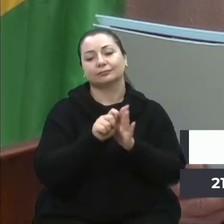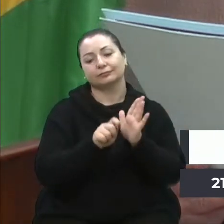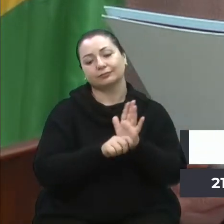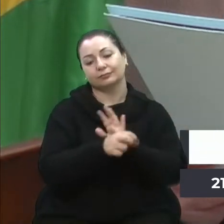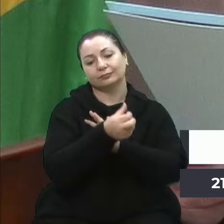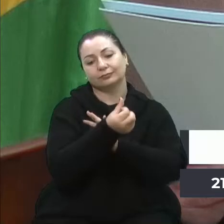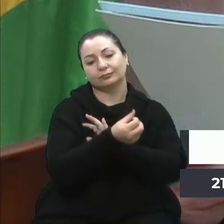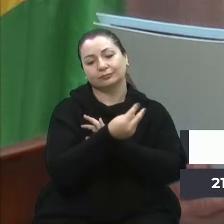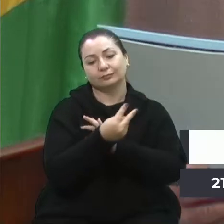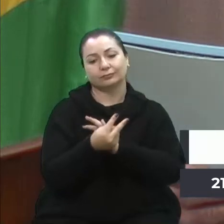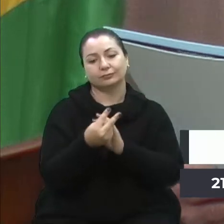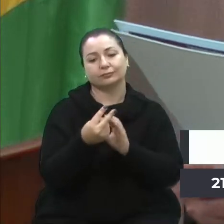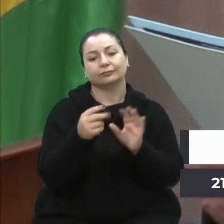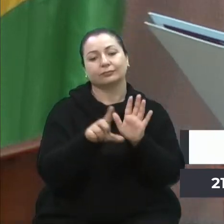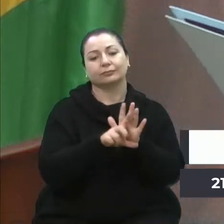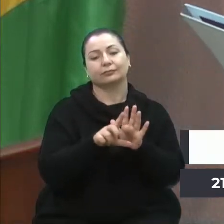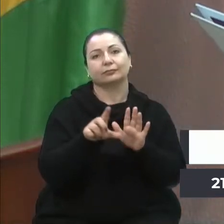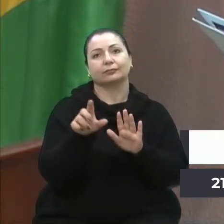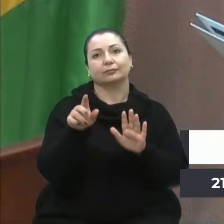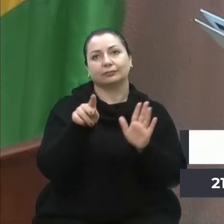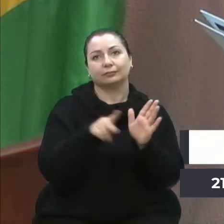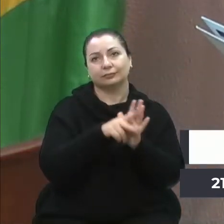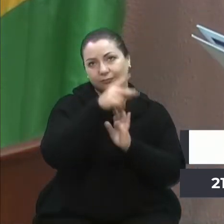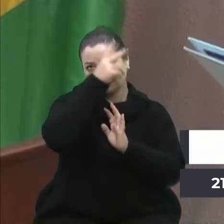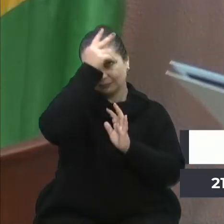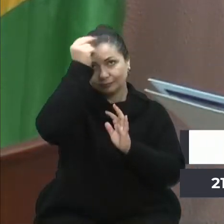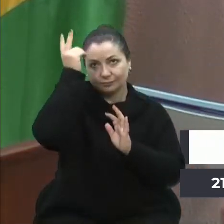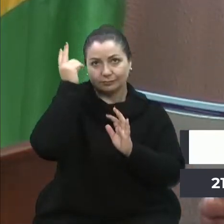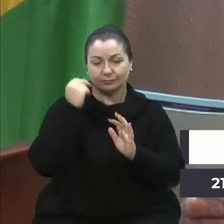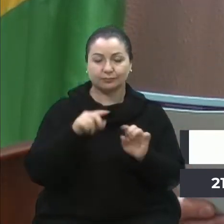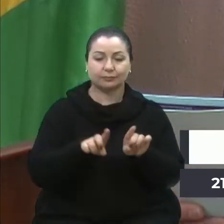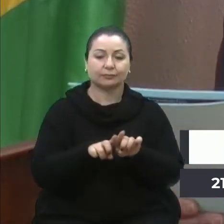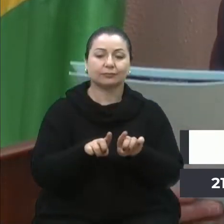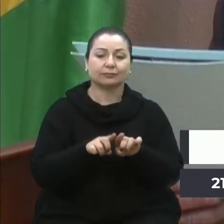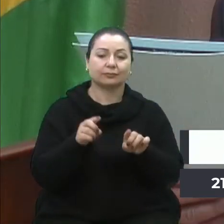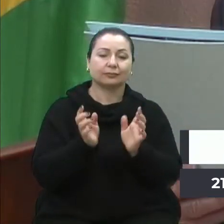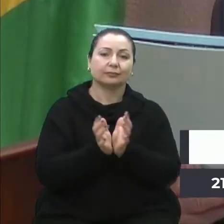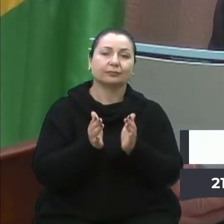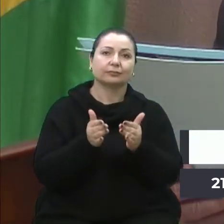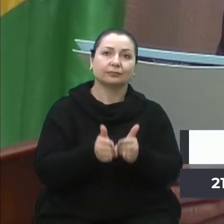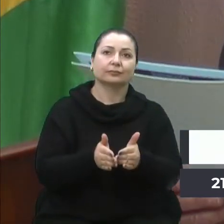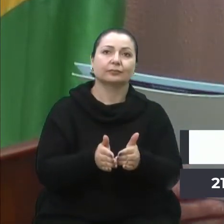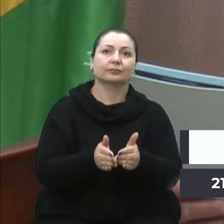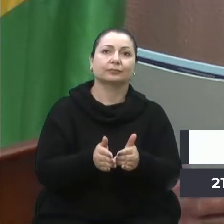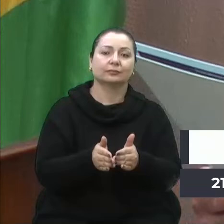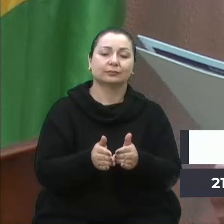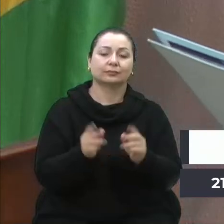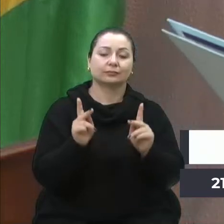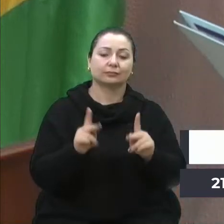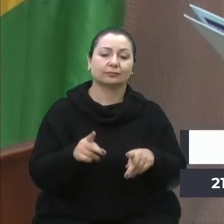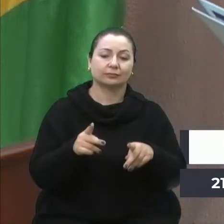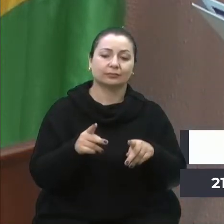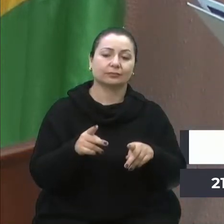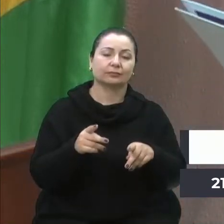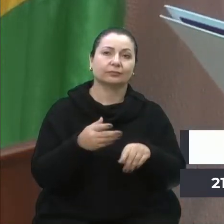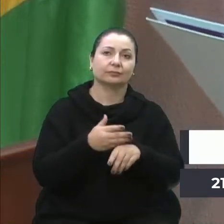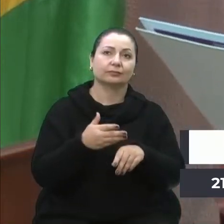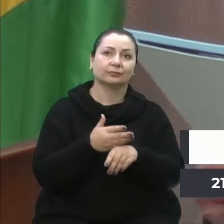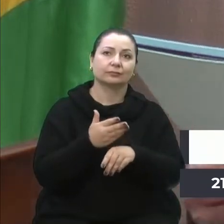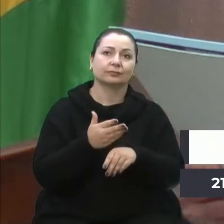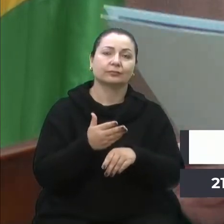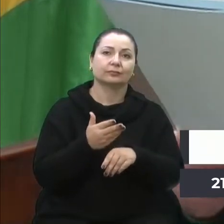Lei Orgânica do Município. Face ao exposto, esta comissão, por seus integrantes, com base